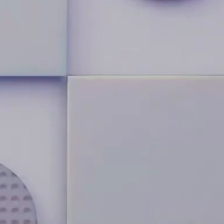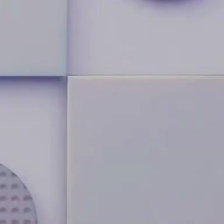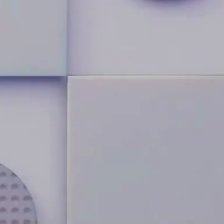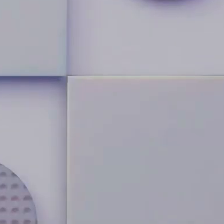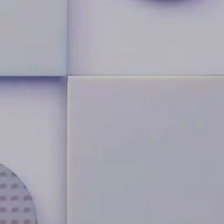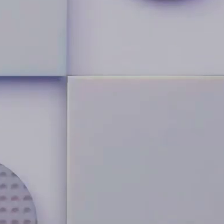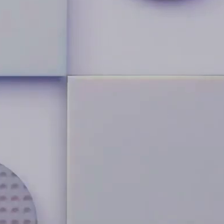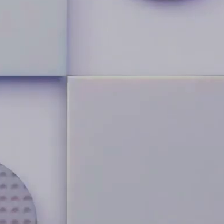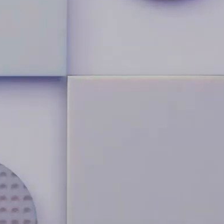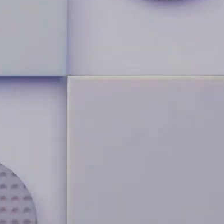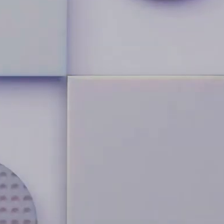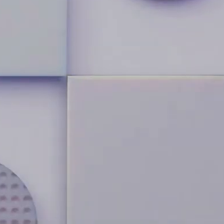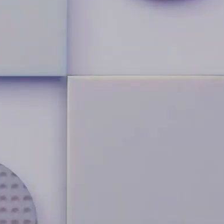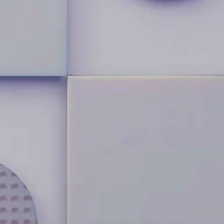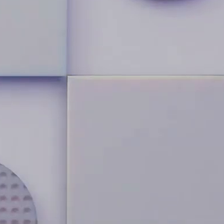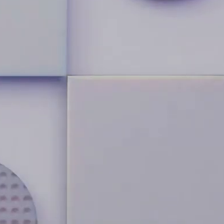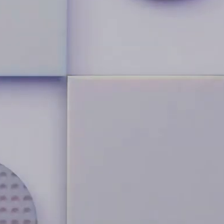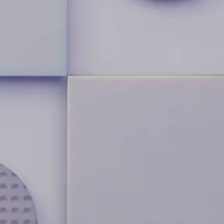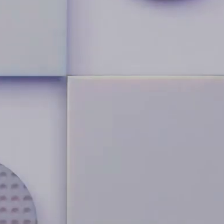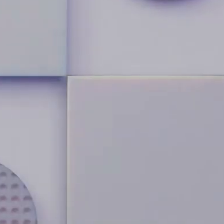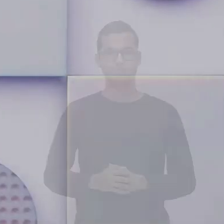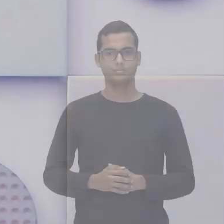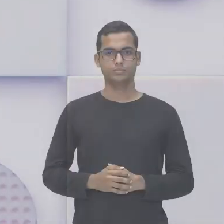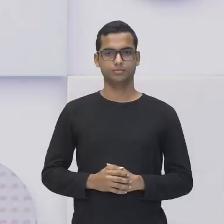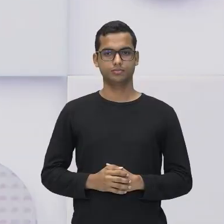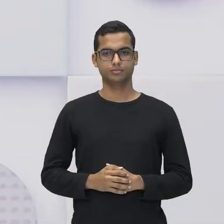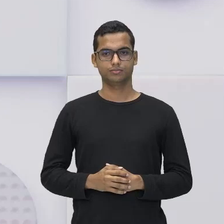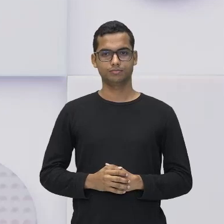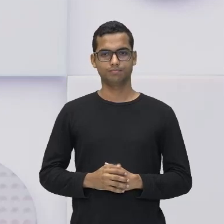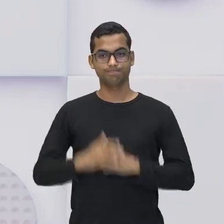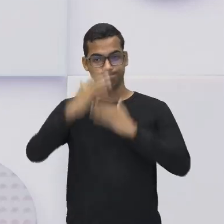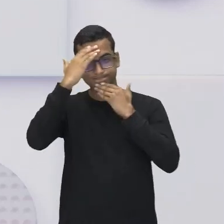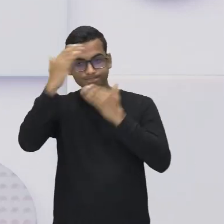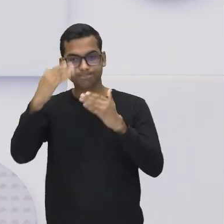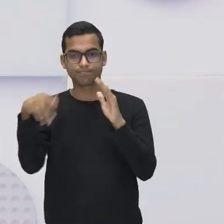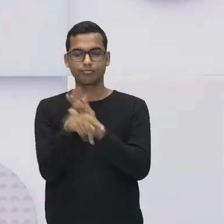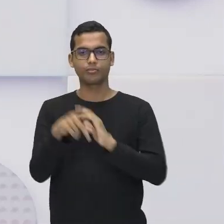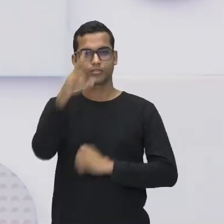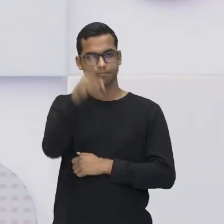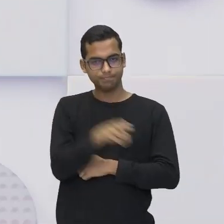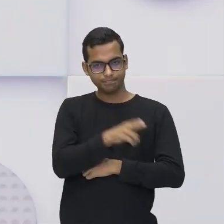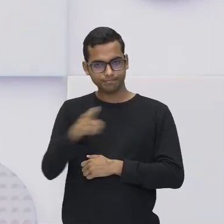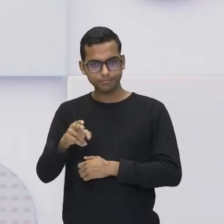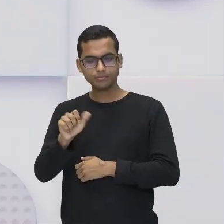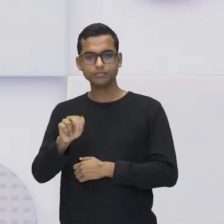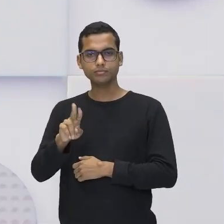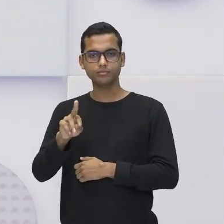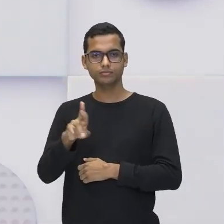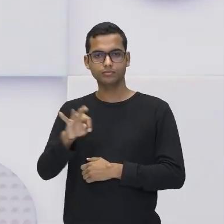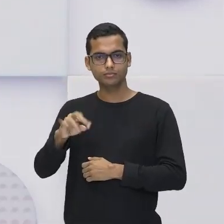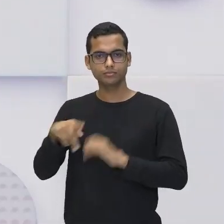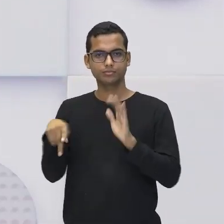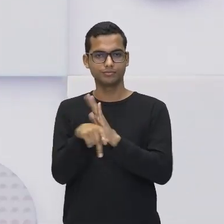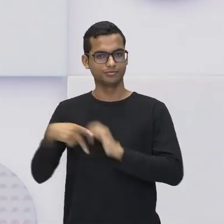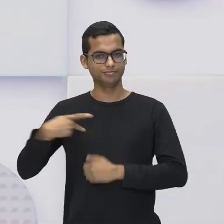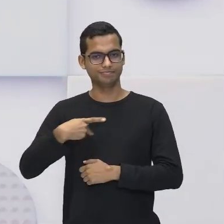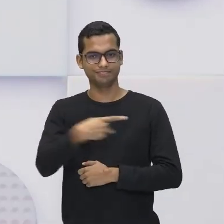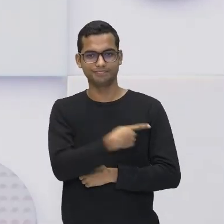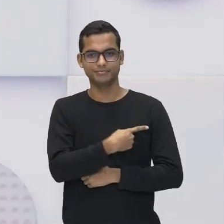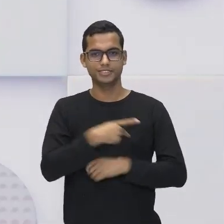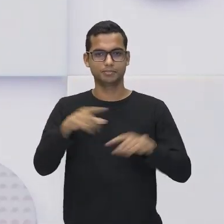Muito obrigado, pastor Lauri, pelas suas belas palavras, né? Uma mensagem muito bonita do pastor